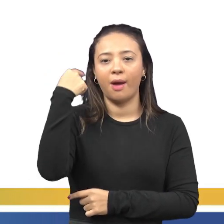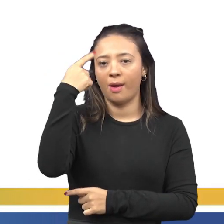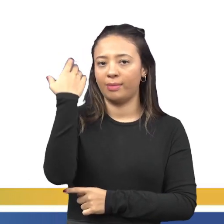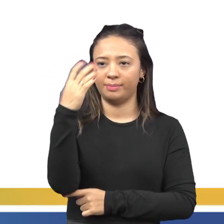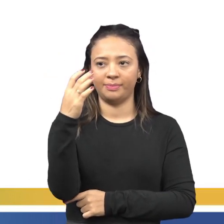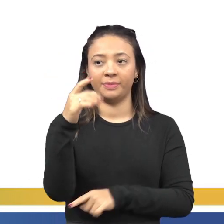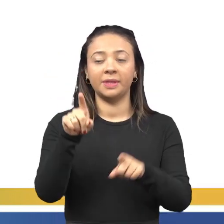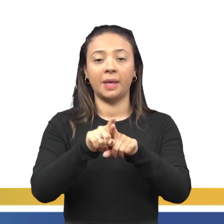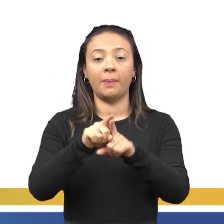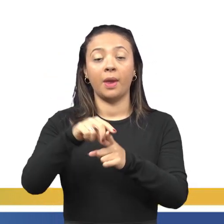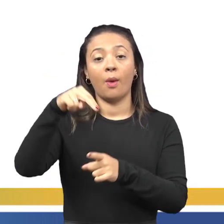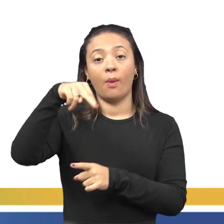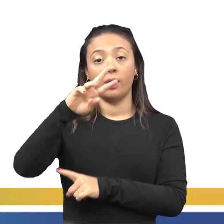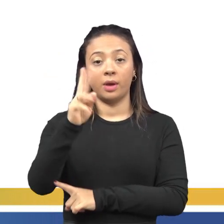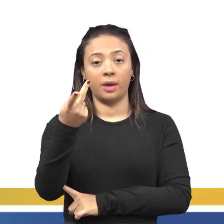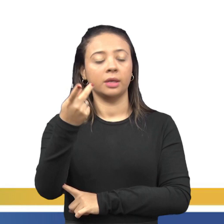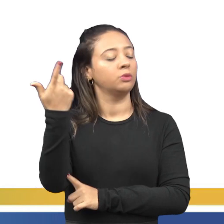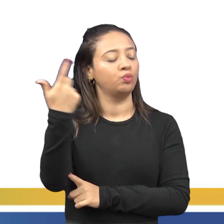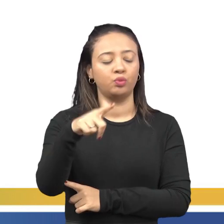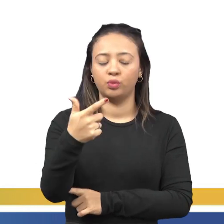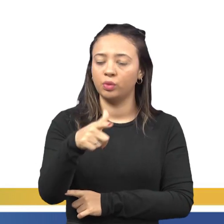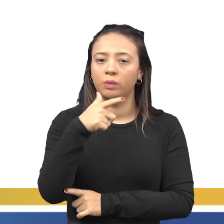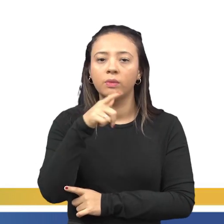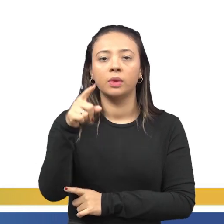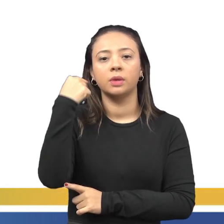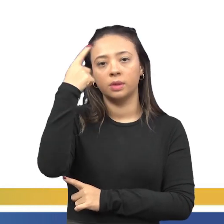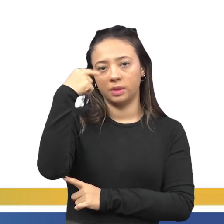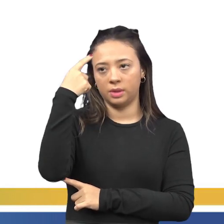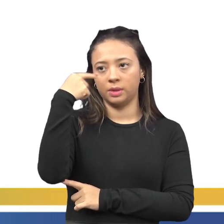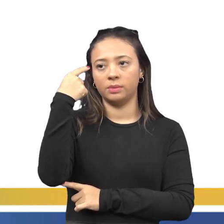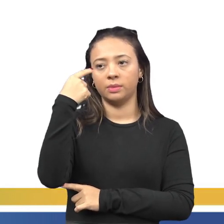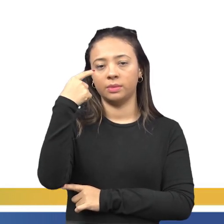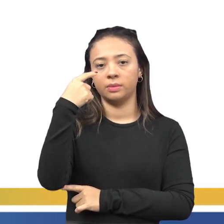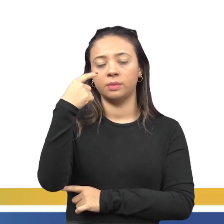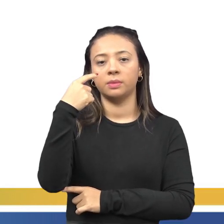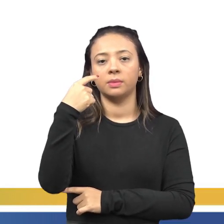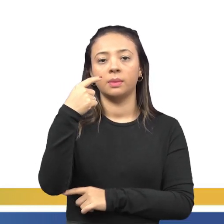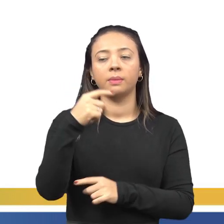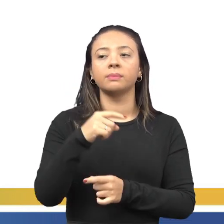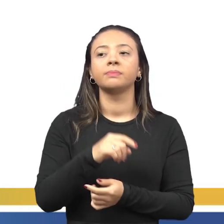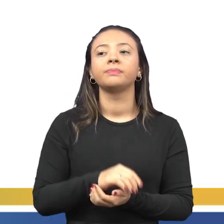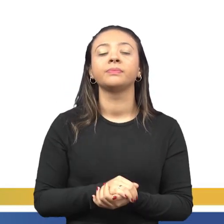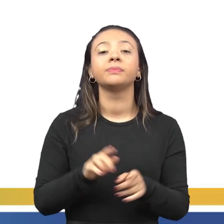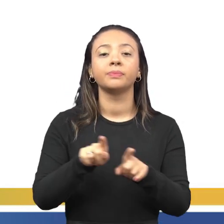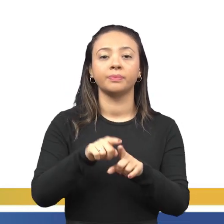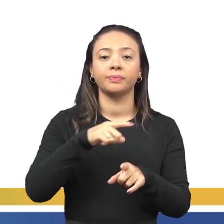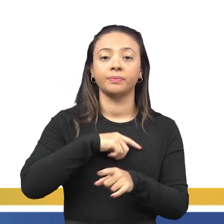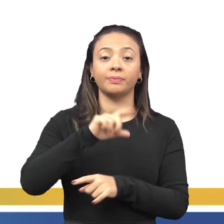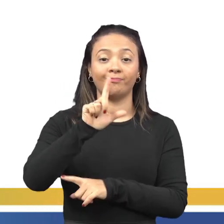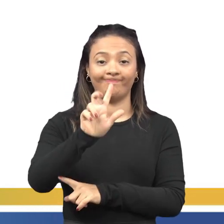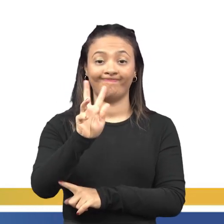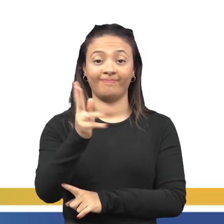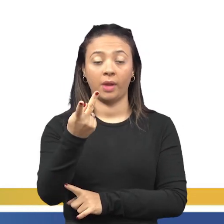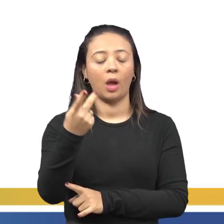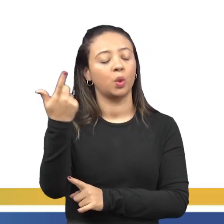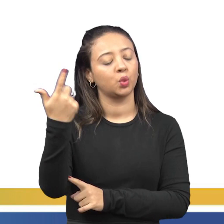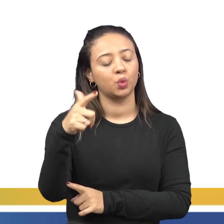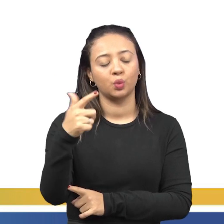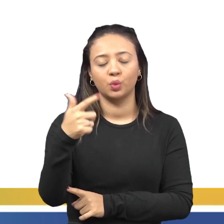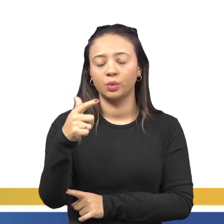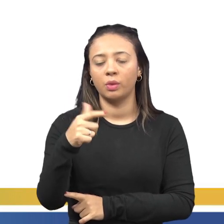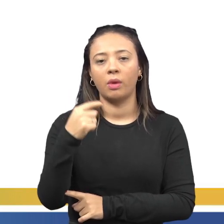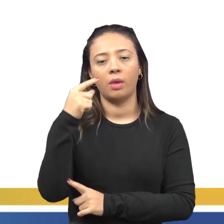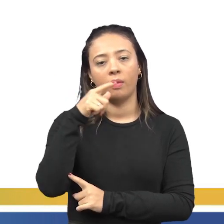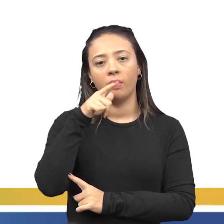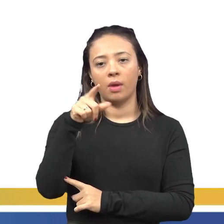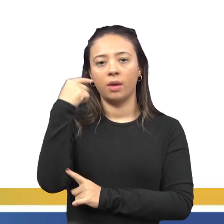NH, certo? Que também não existe, mas o som dele a gente equivale a N, aí, né? O LH, que também não existe, mas eu substituo